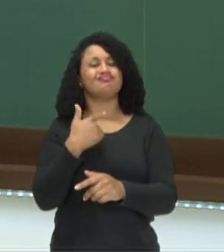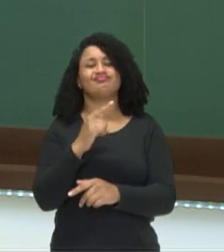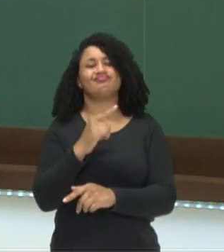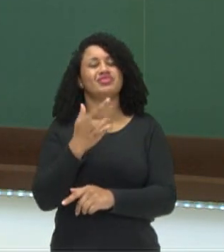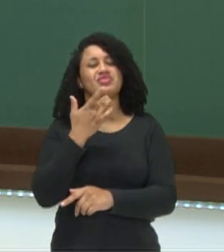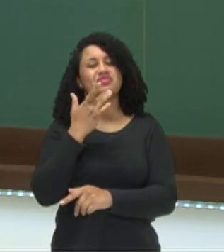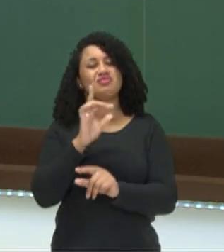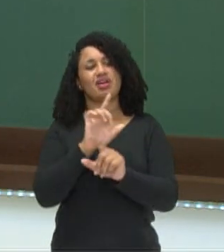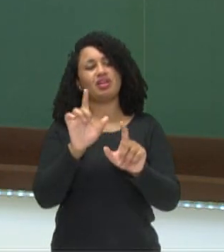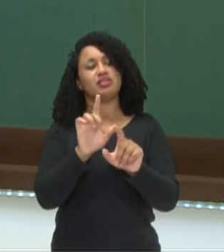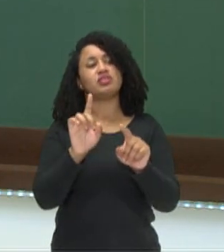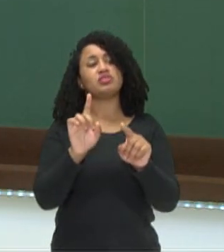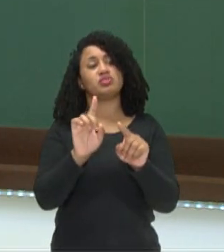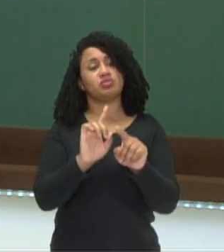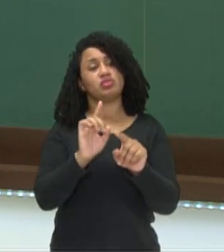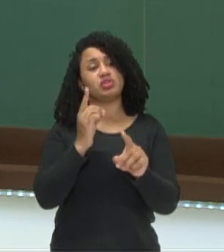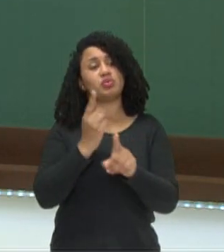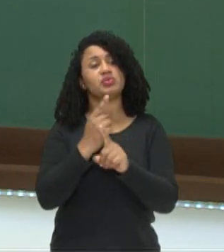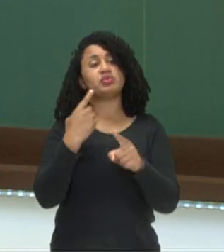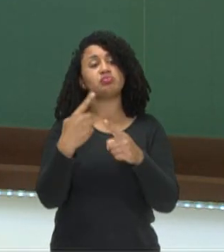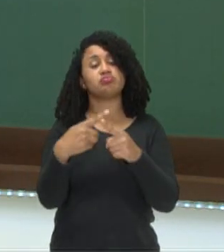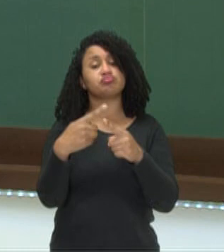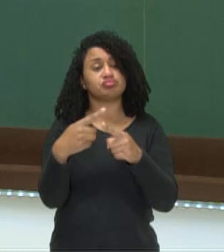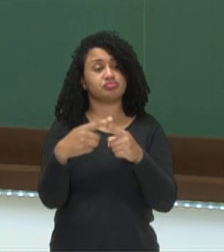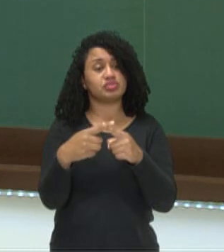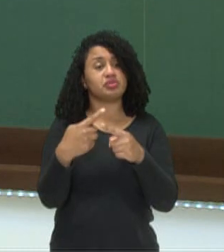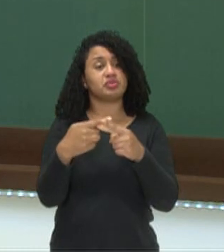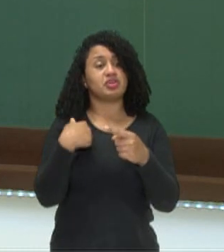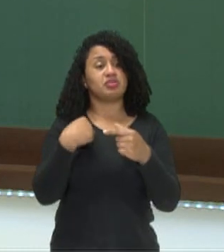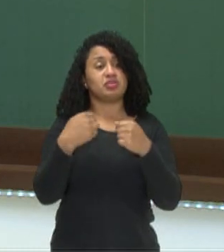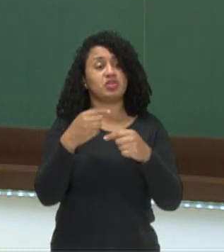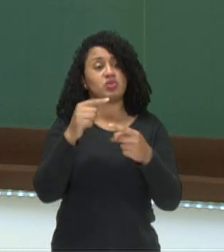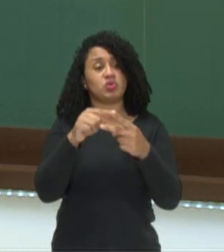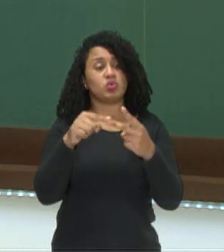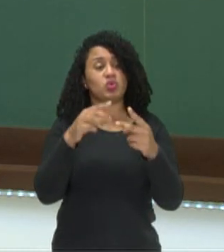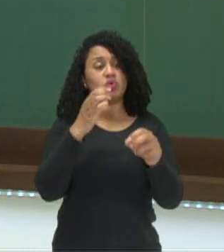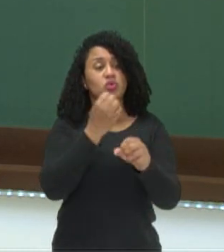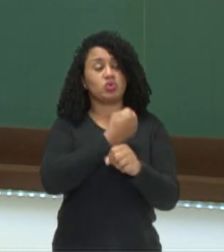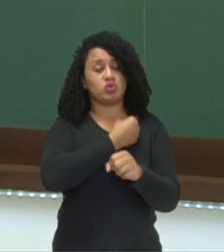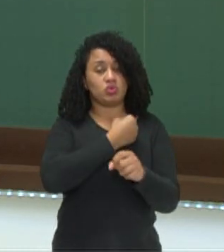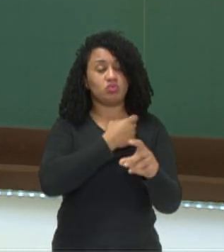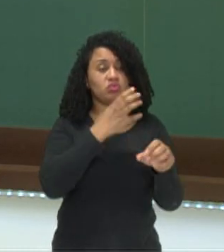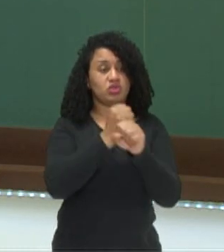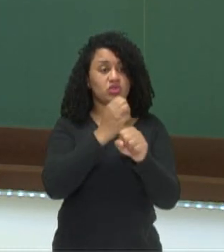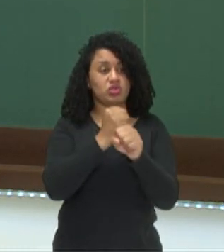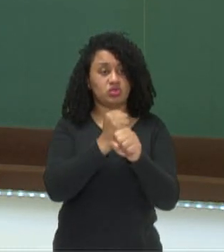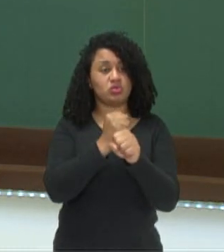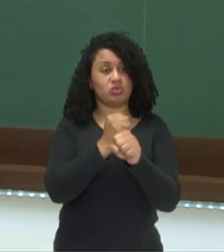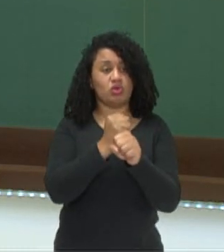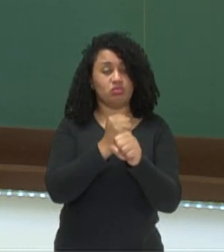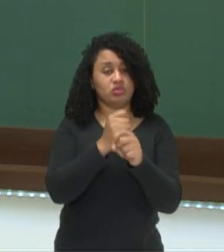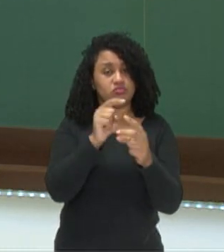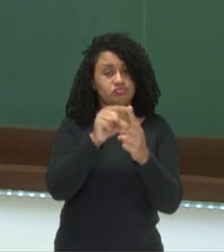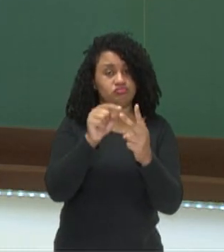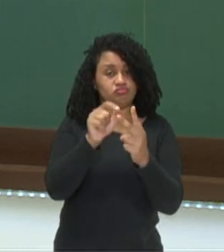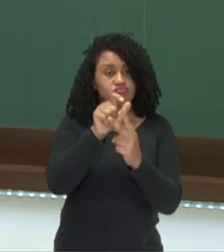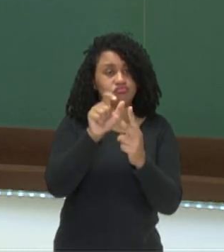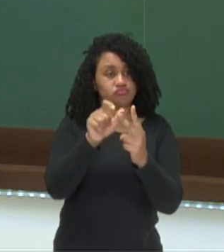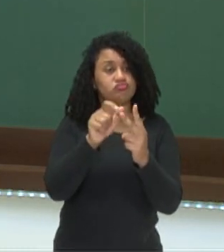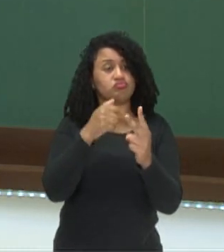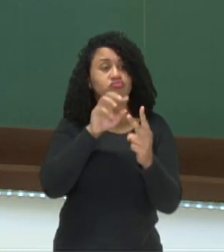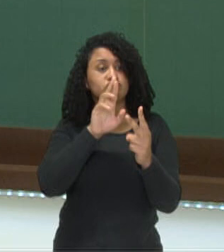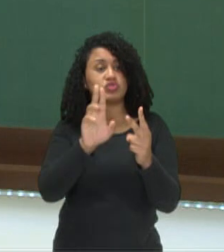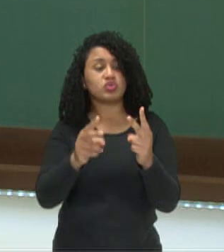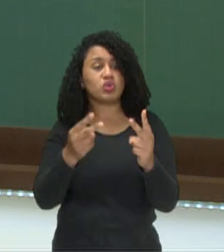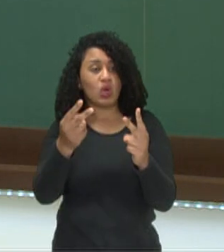tão elementar, não é tão fácil. Por quê? Porque eu preciso dois números que somados dê 2, até aí beleza, mas